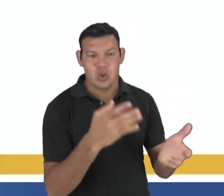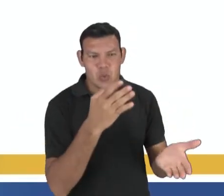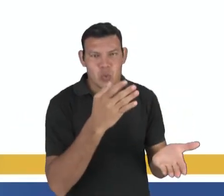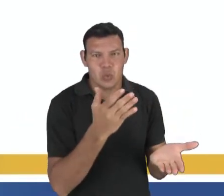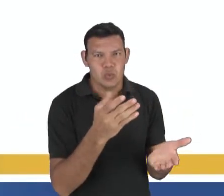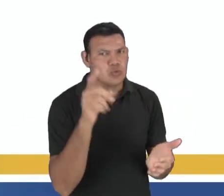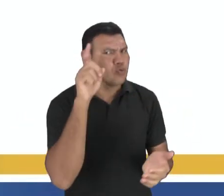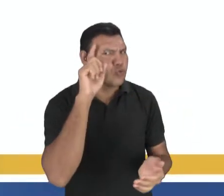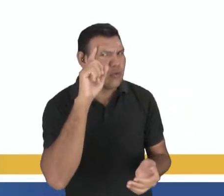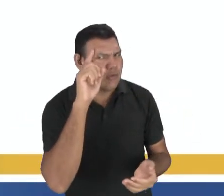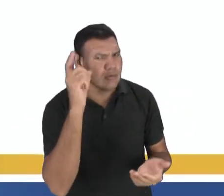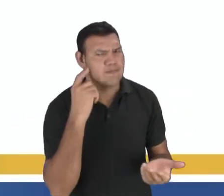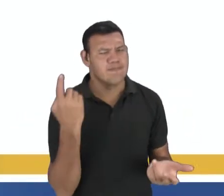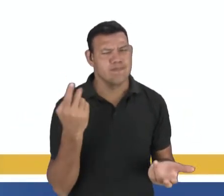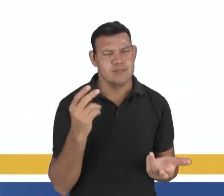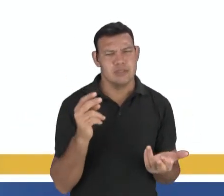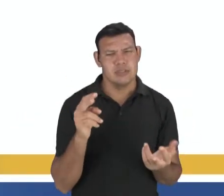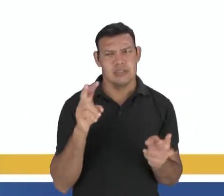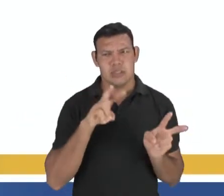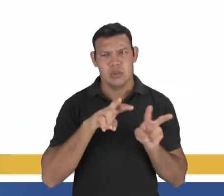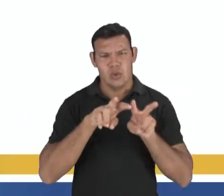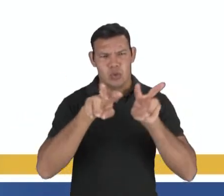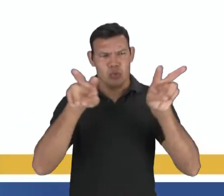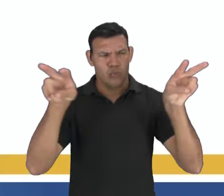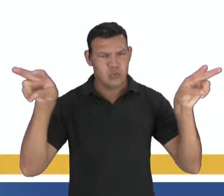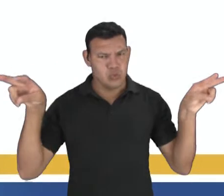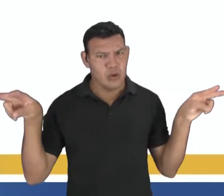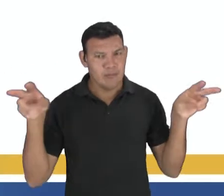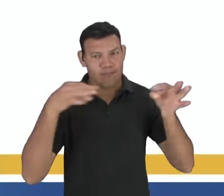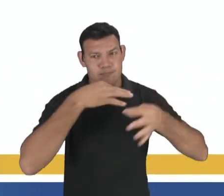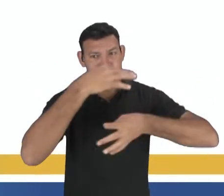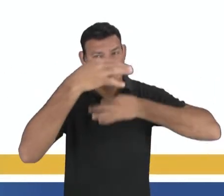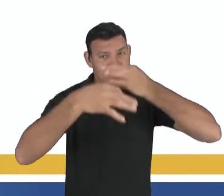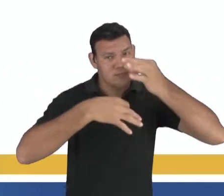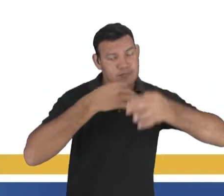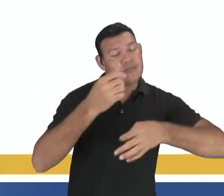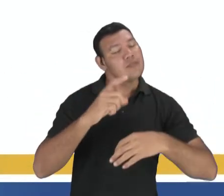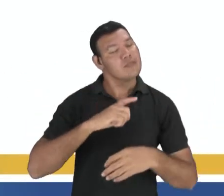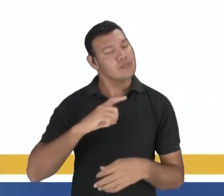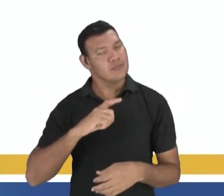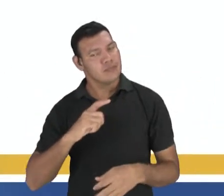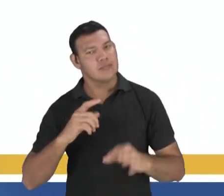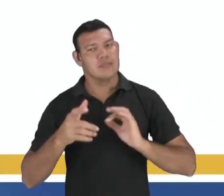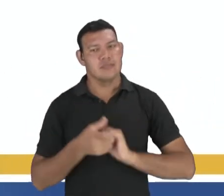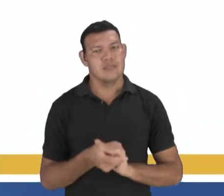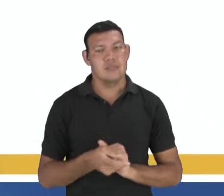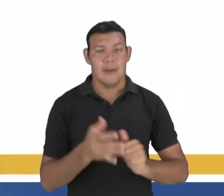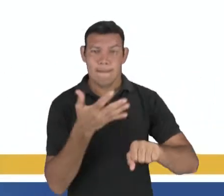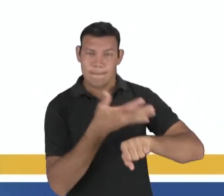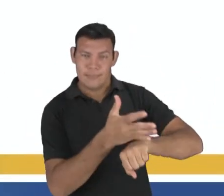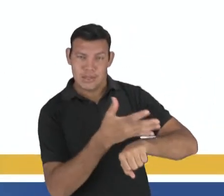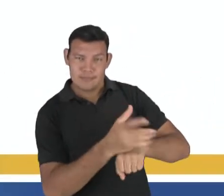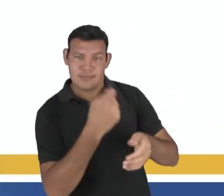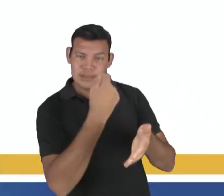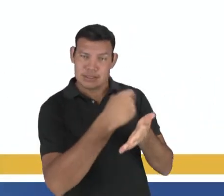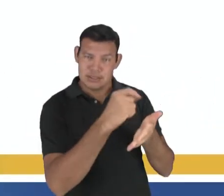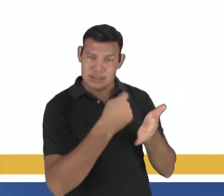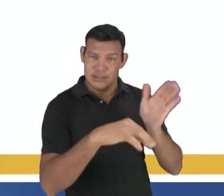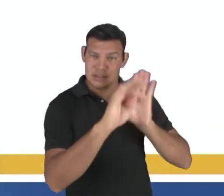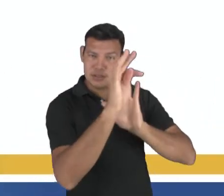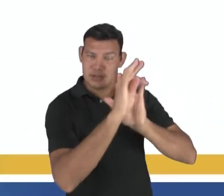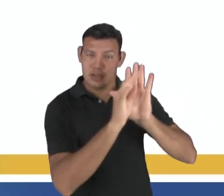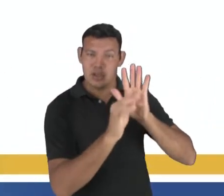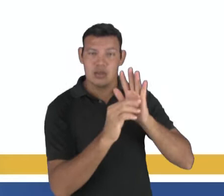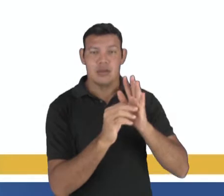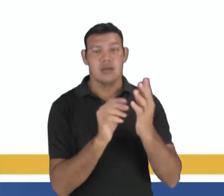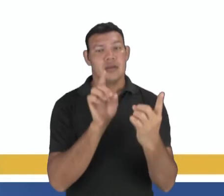a dia, o que está ao nosso redor, tecer opiniões, praticar, né, a escrita de textos